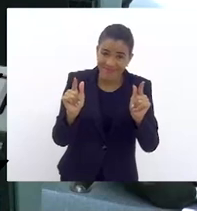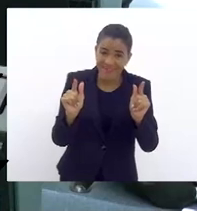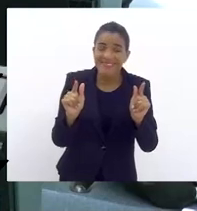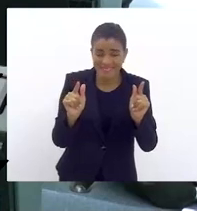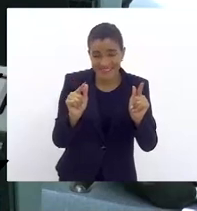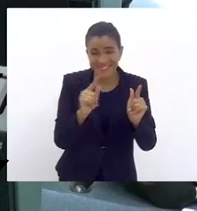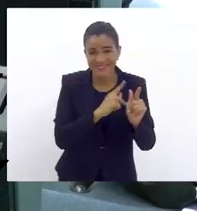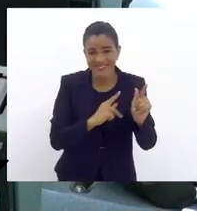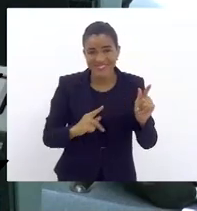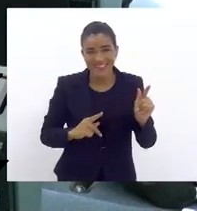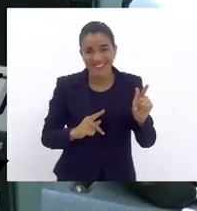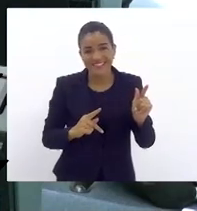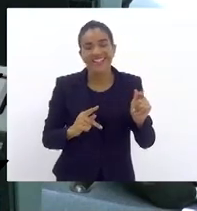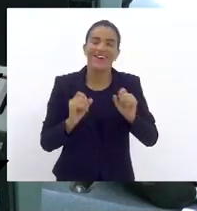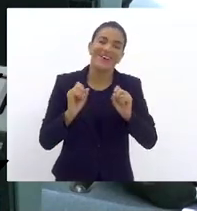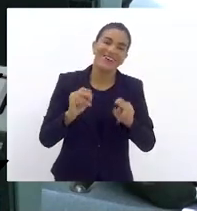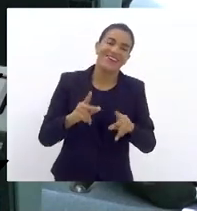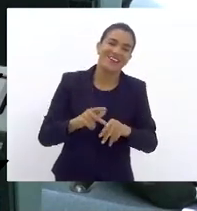é